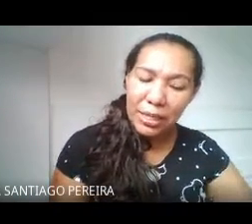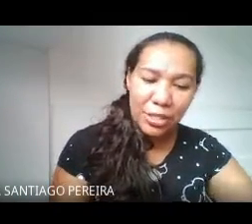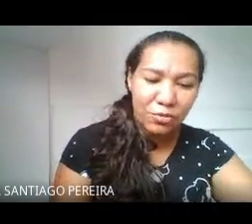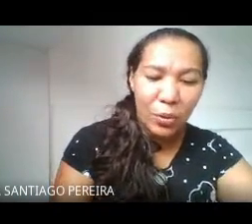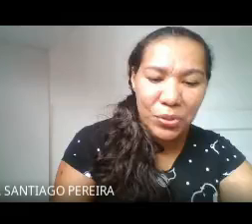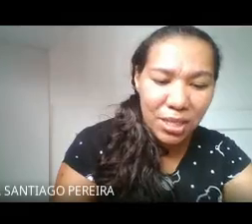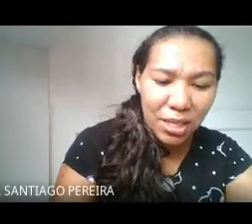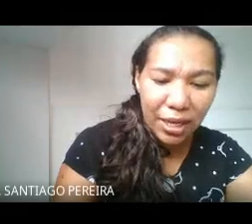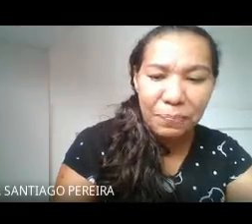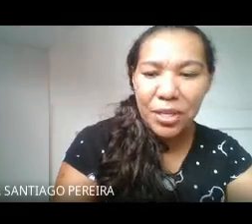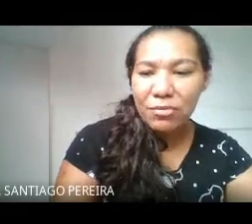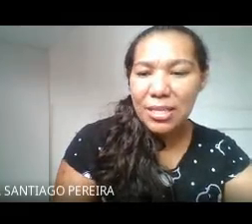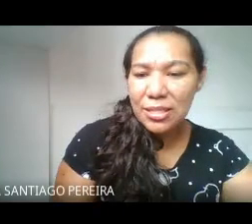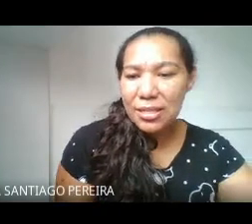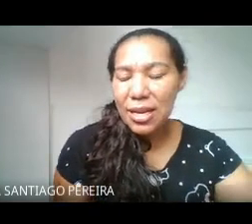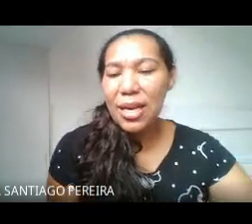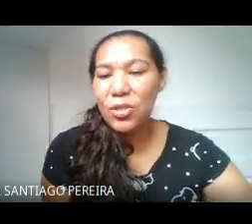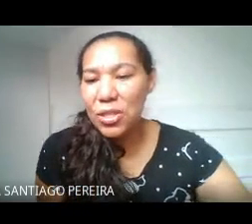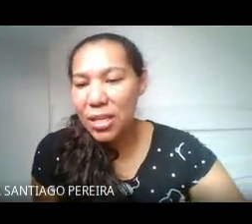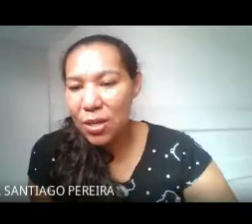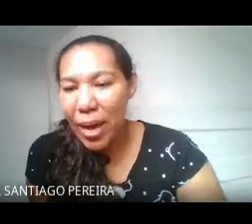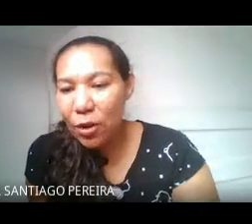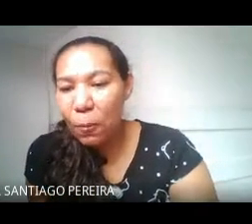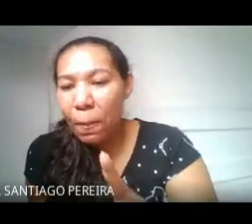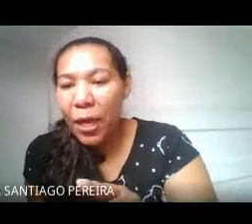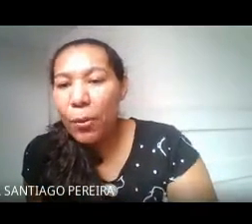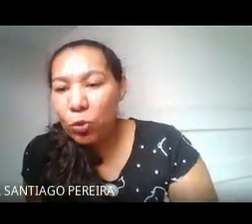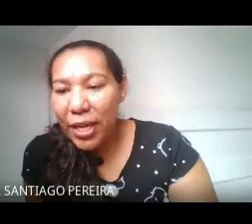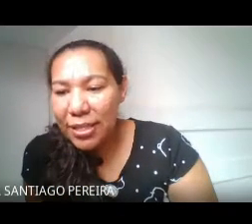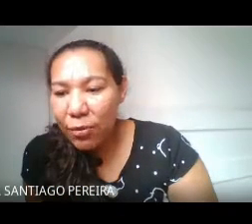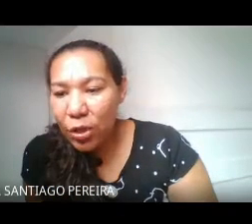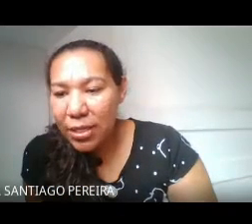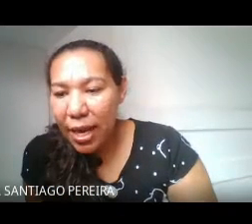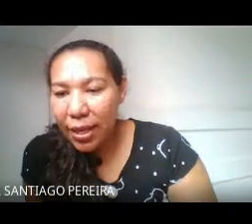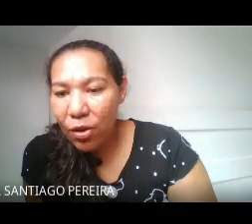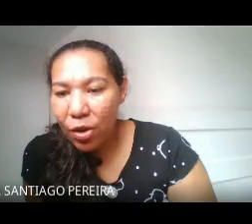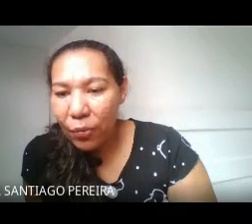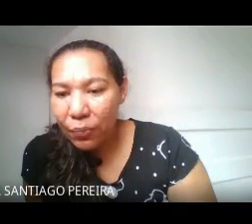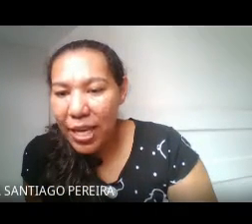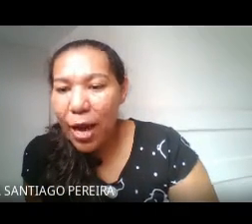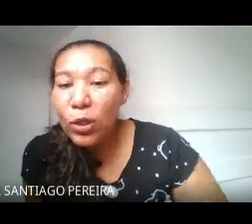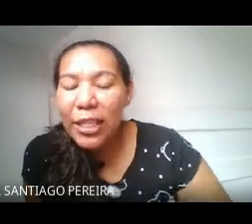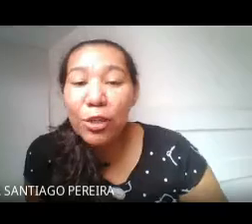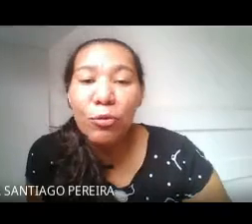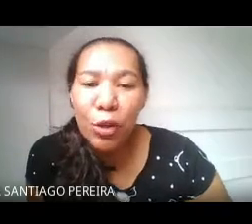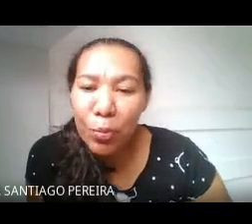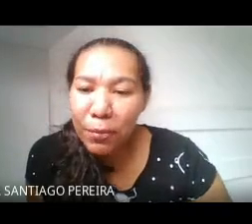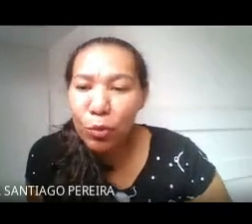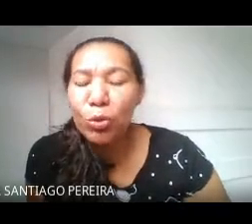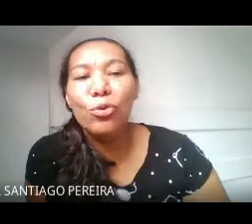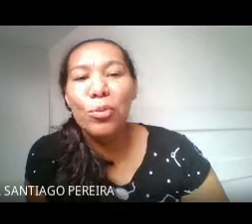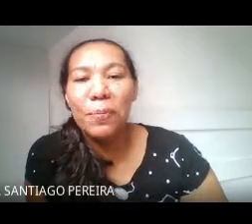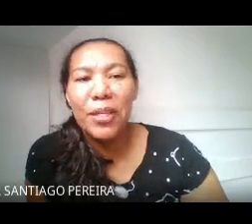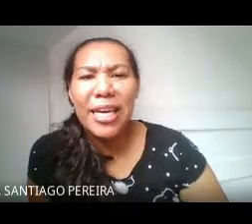texto para ler, a gente vai conseguir, né, fazer essa associação melhor. Pronto, esse que eu vou lançar aqui agora, ó, é o link do